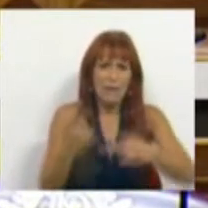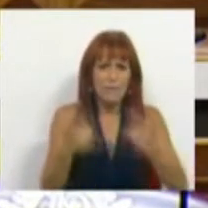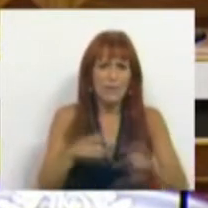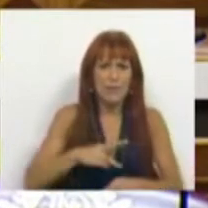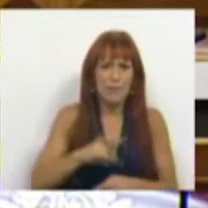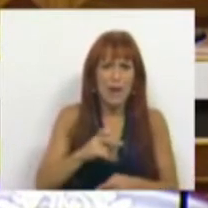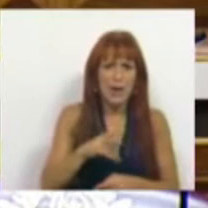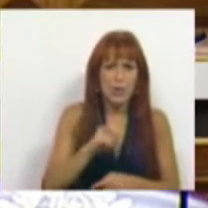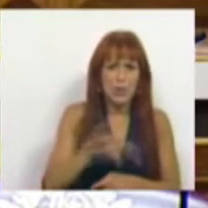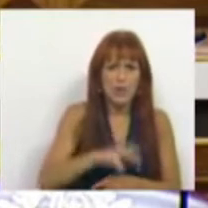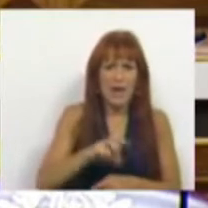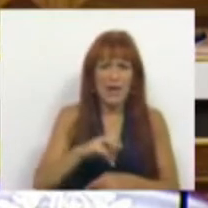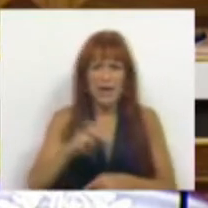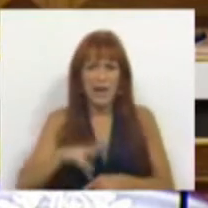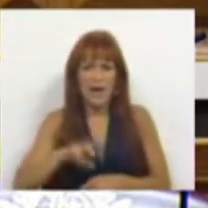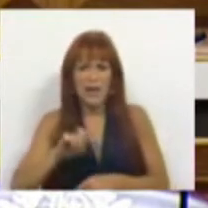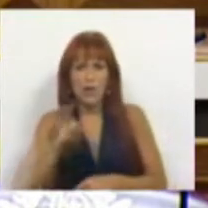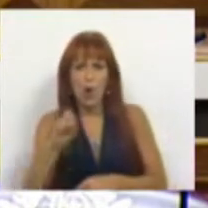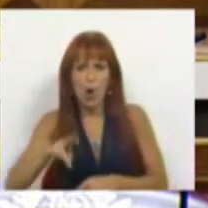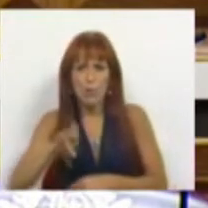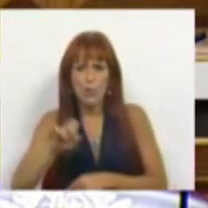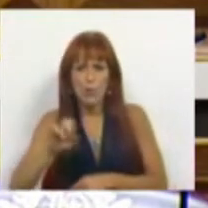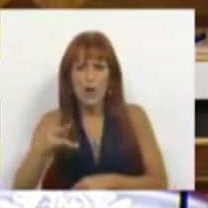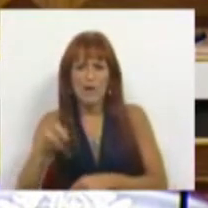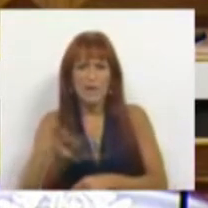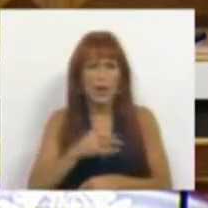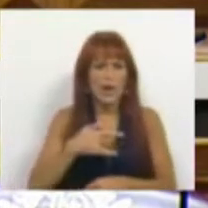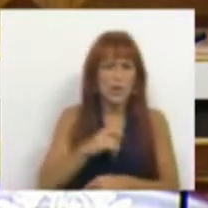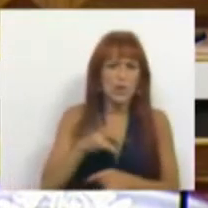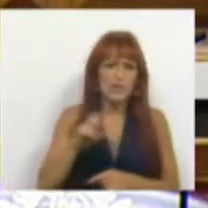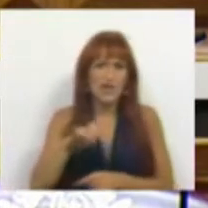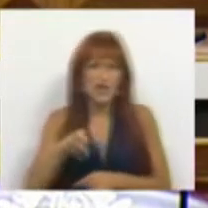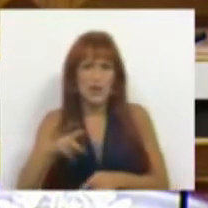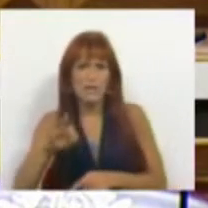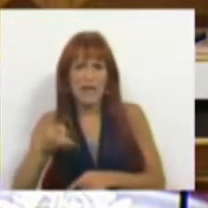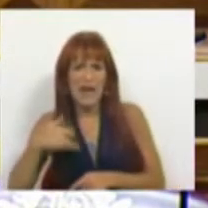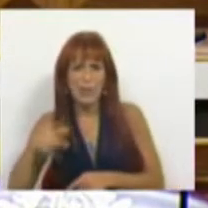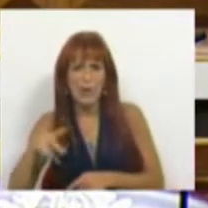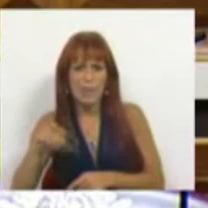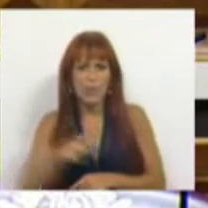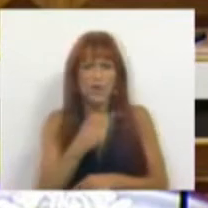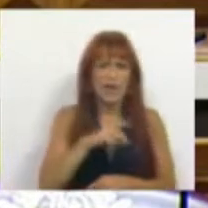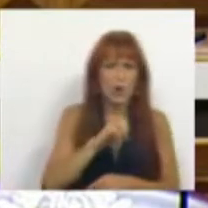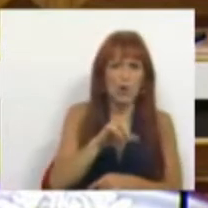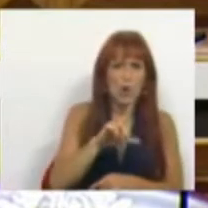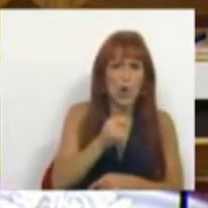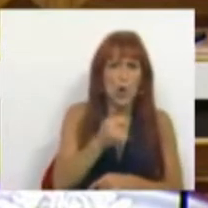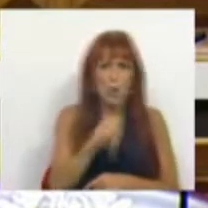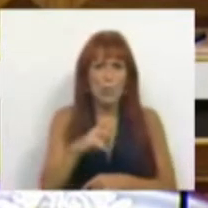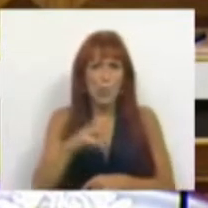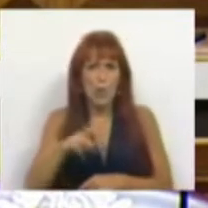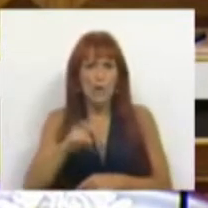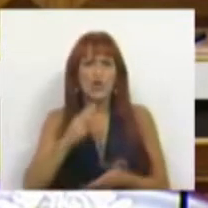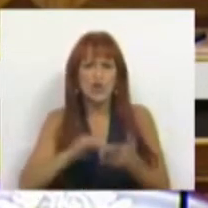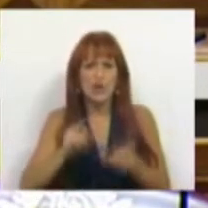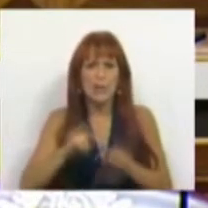Mário Sá Carneiro, Aquilino, Rómulo de Carvalho, Cardoso Pires, Virgílio Ferreira, Fernando Namora, António Lobo Antunes, o escritor, mas